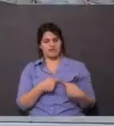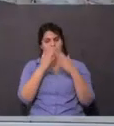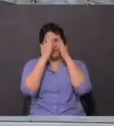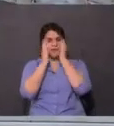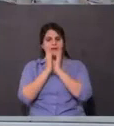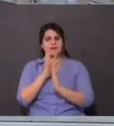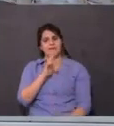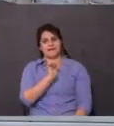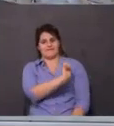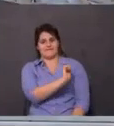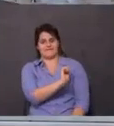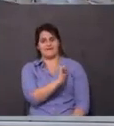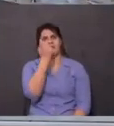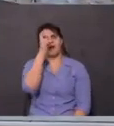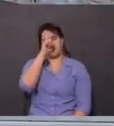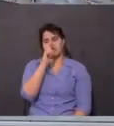mãe.